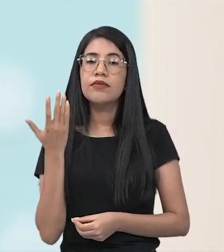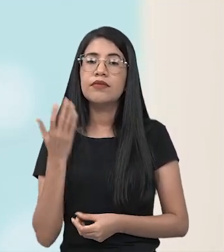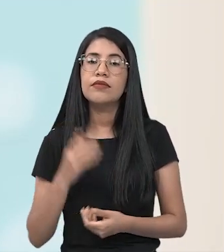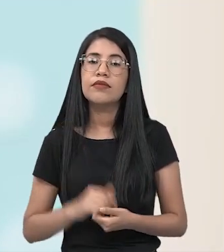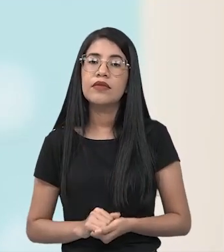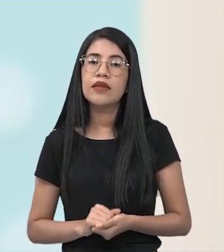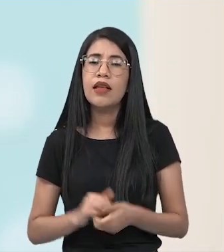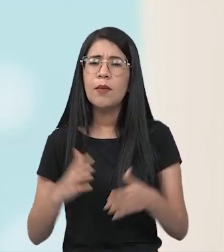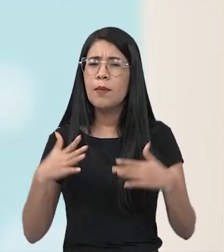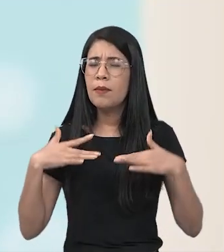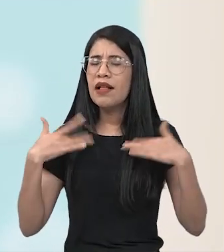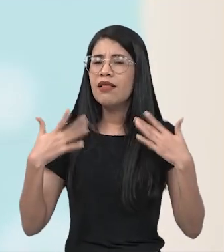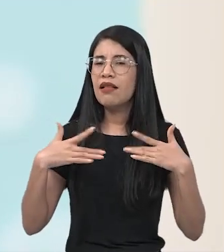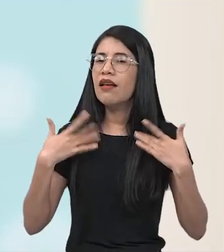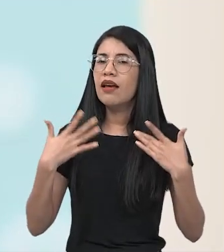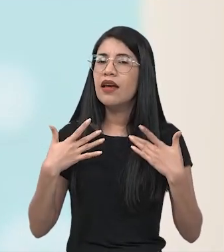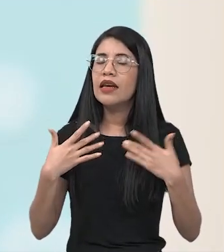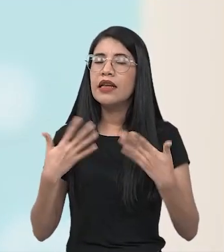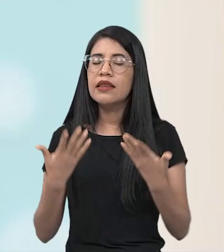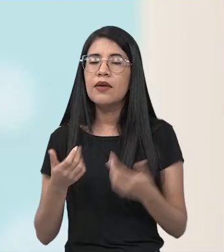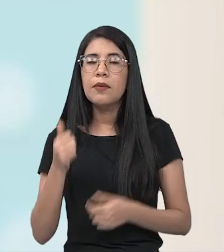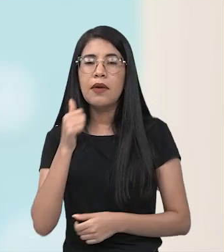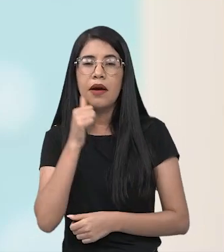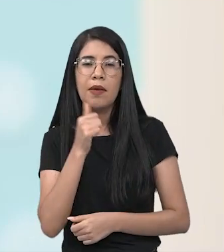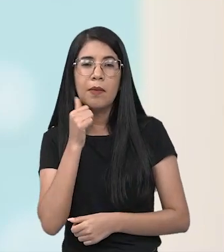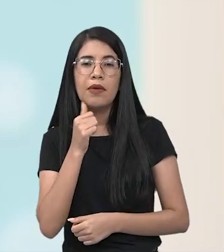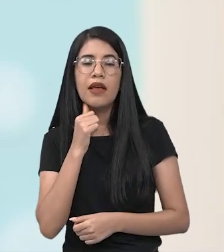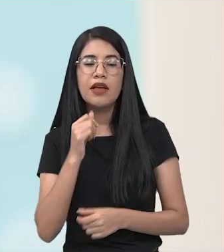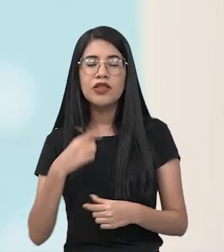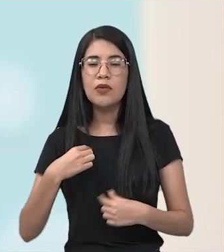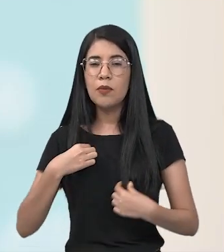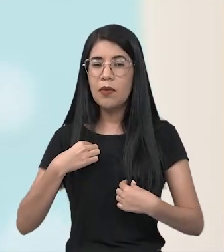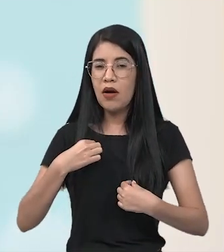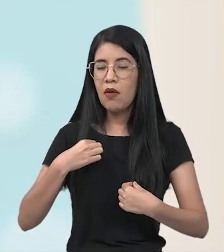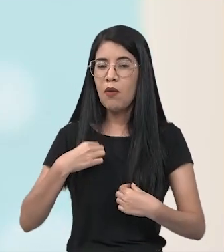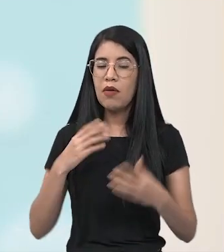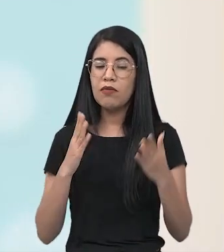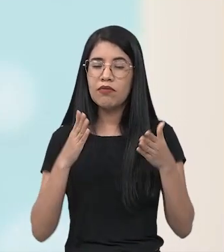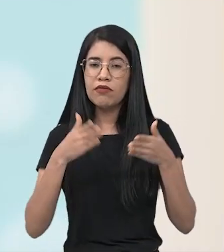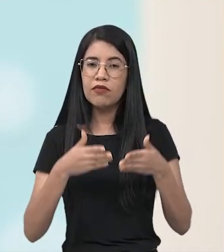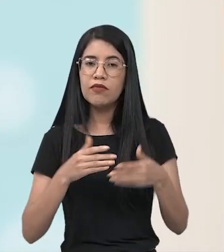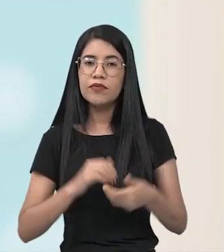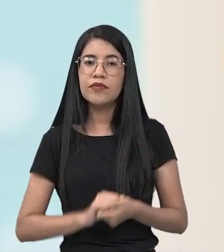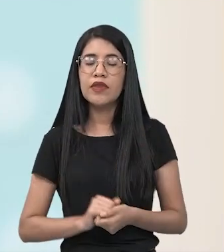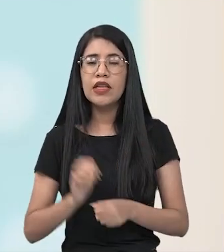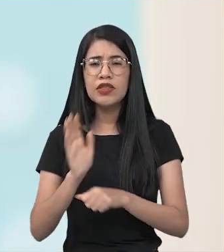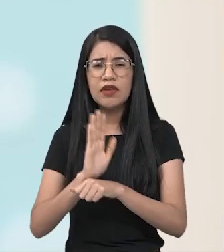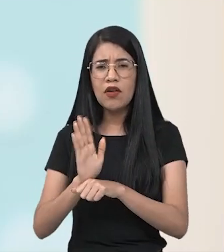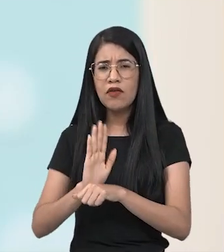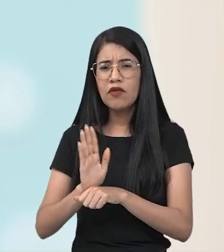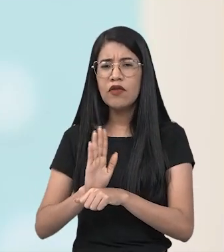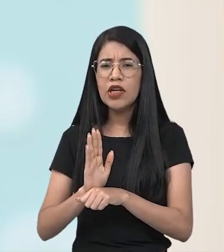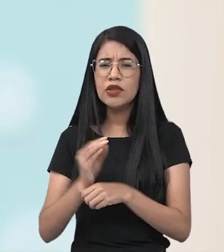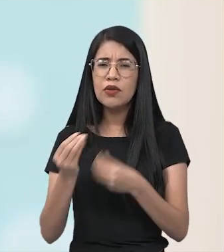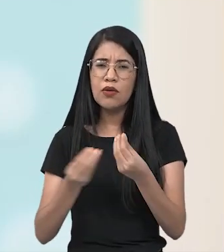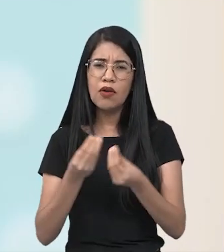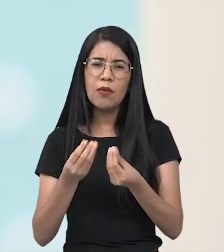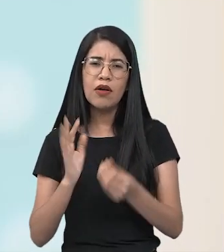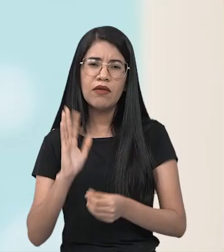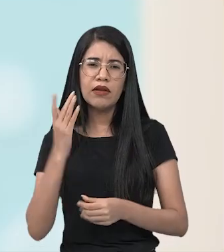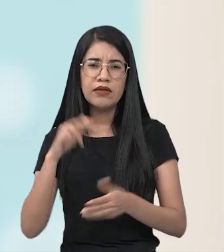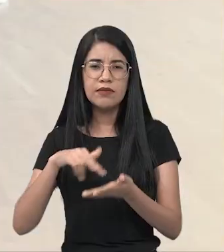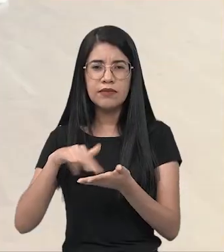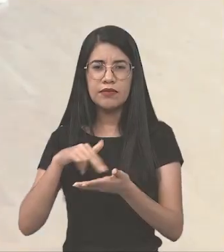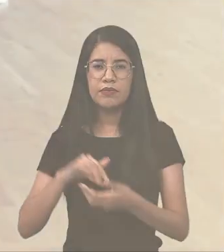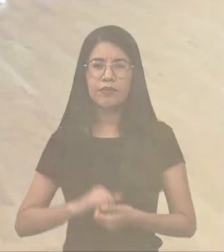muito alegre, né? E as mulheres tinham aí uma vestimenta muito específica. A gente vai ver agora um vídeo que vai mostrar um trechinho do Charleston pra